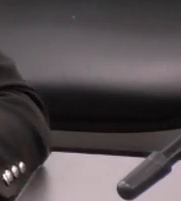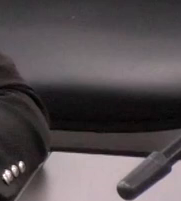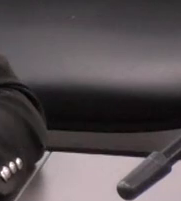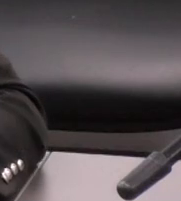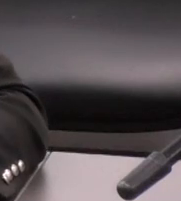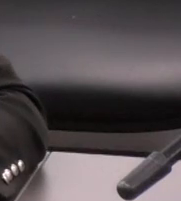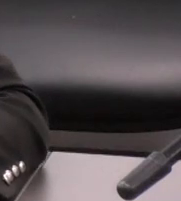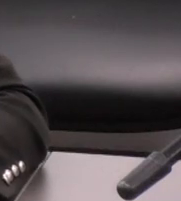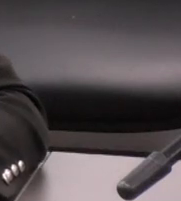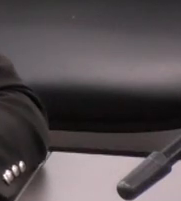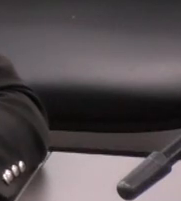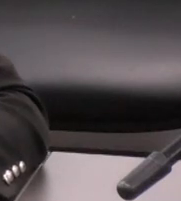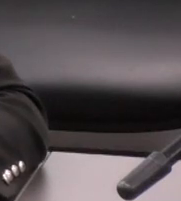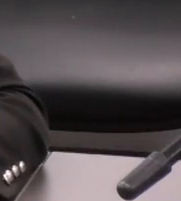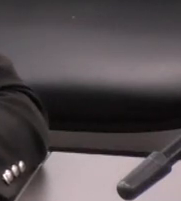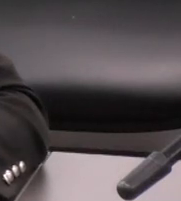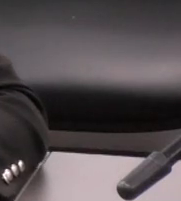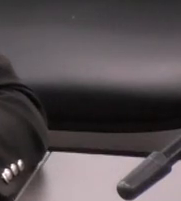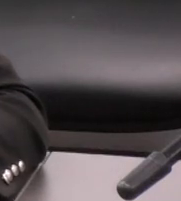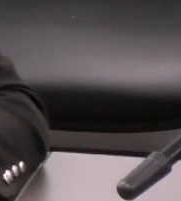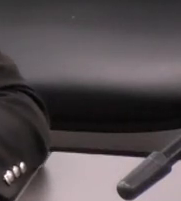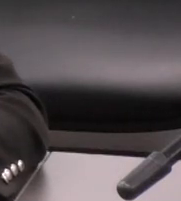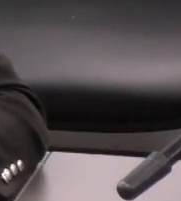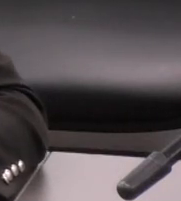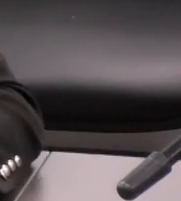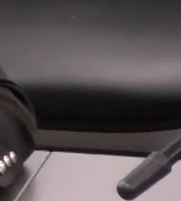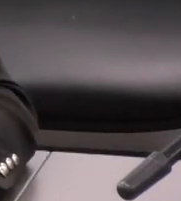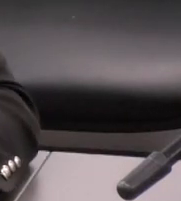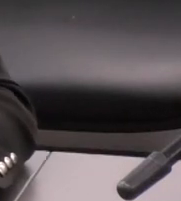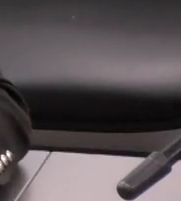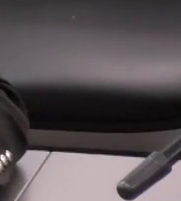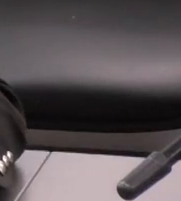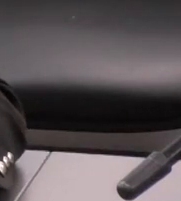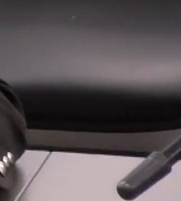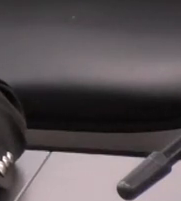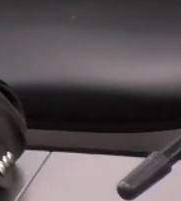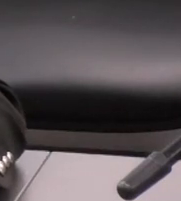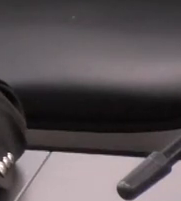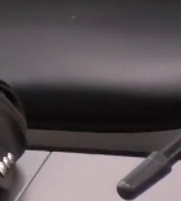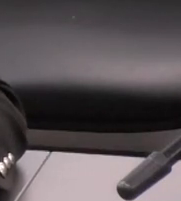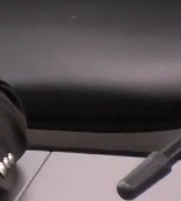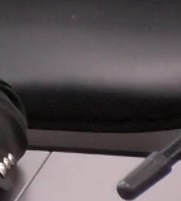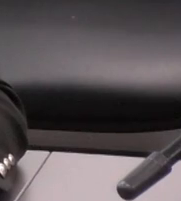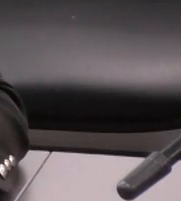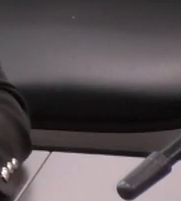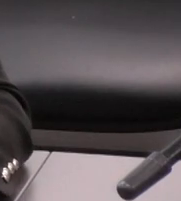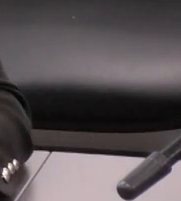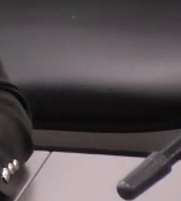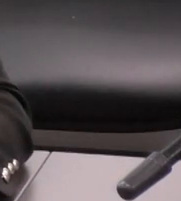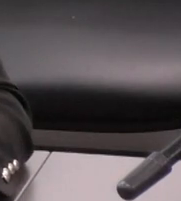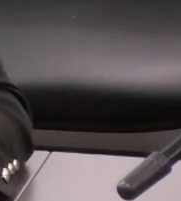ele foi obrigado a passar por esse procedimento de novo, o que, mais uma vez, é um arbítrio, é uma violência, né?